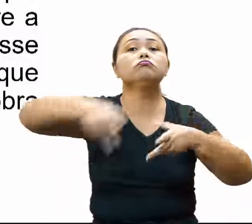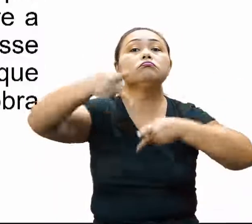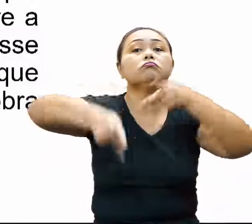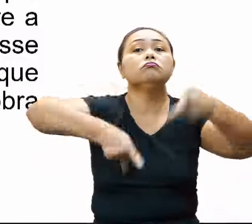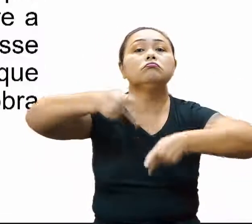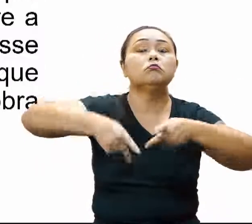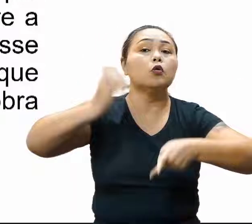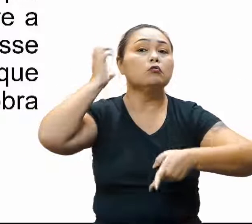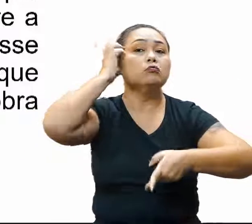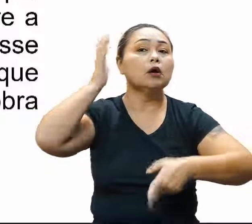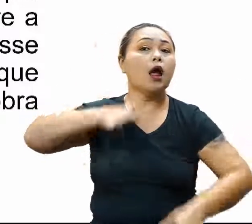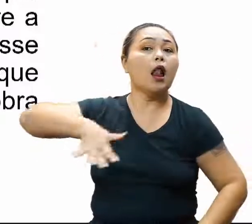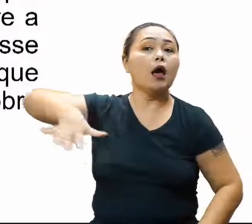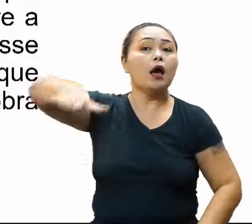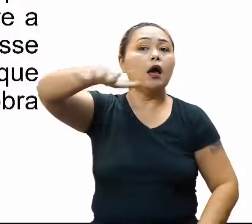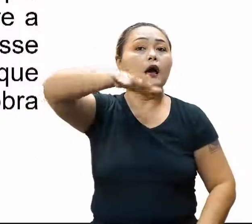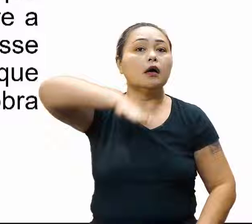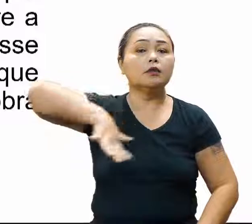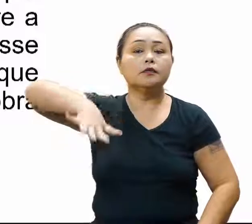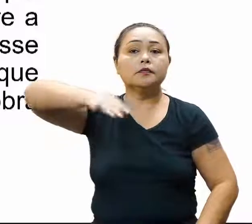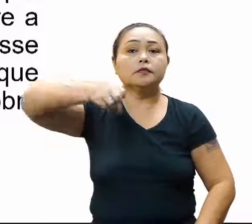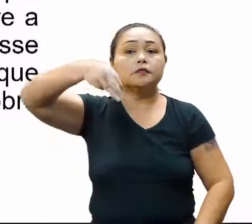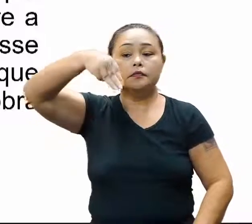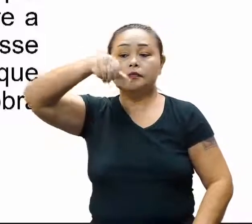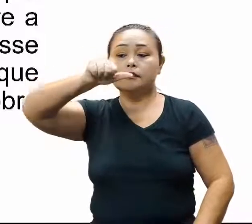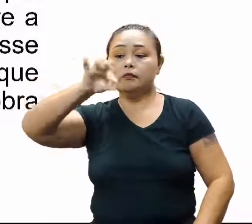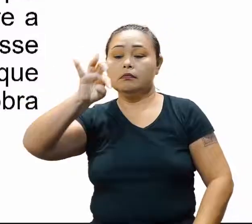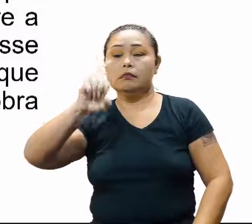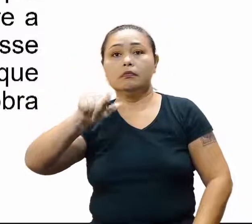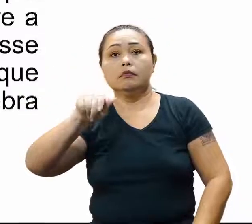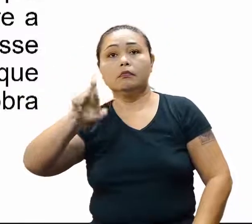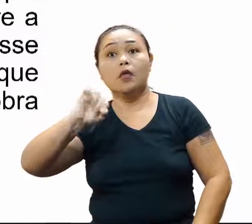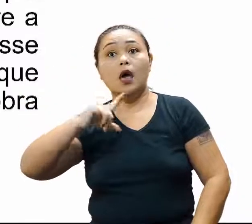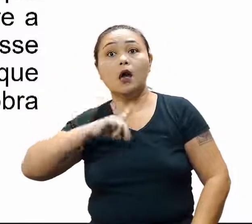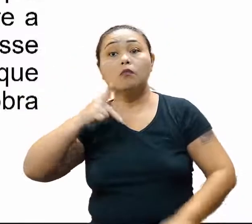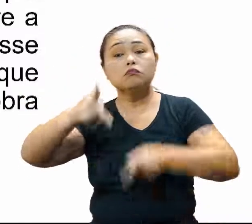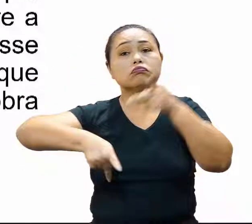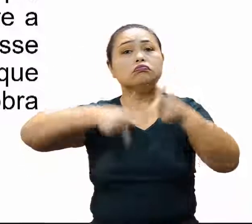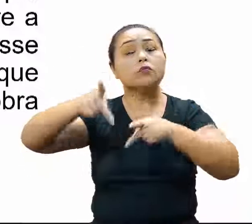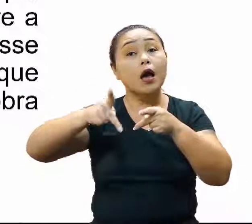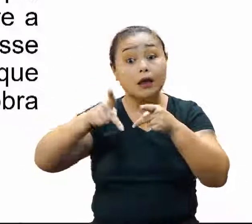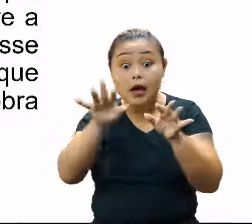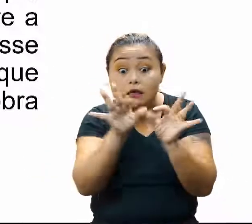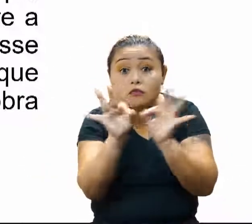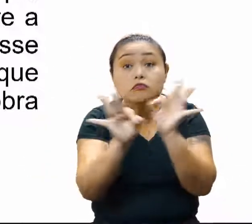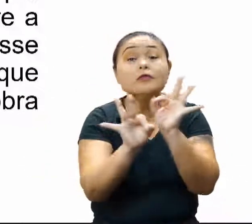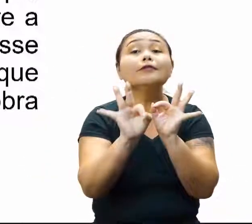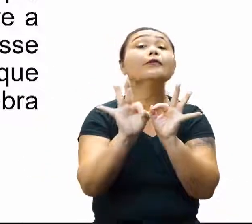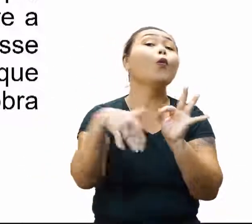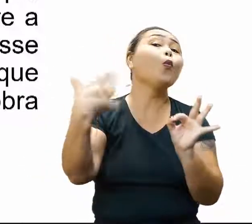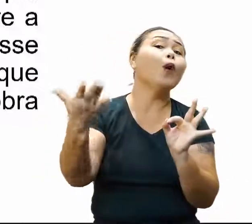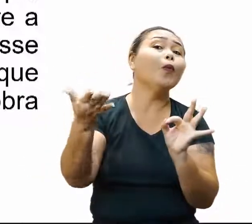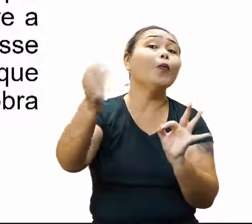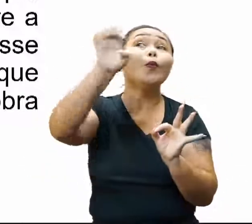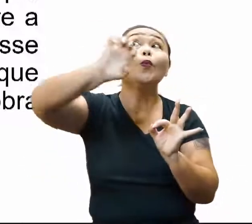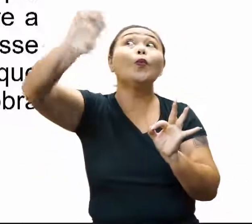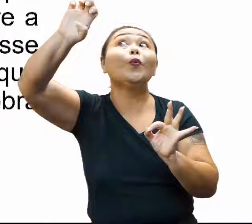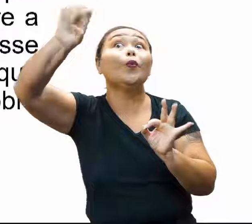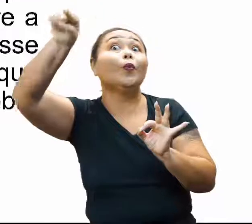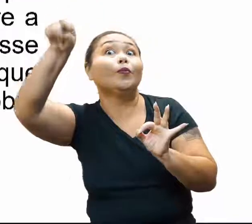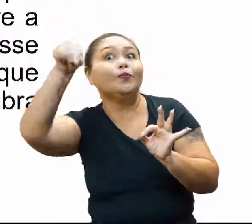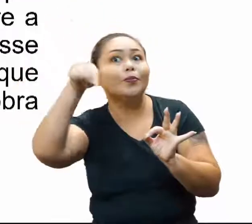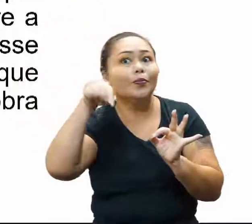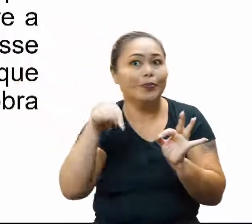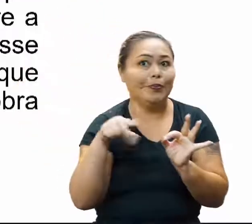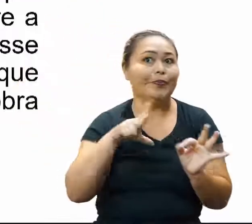Mato Grosso. Só que a população daquela época estava sendo formada pelos europeus, pelos portugueses. É